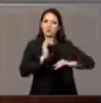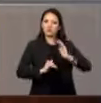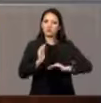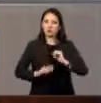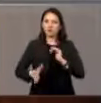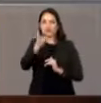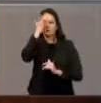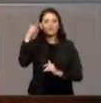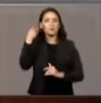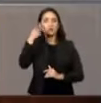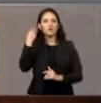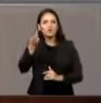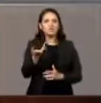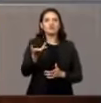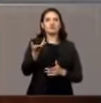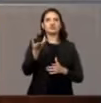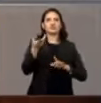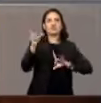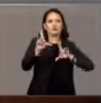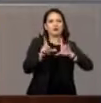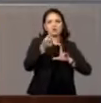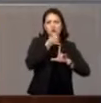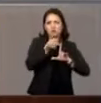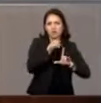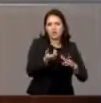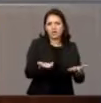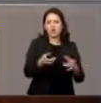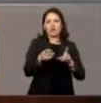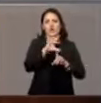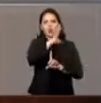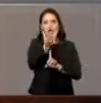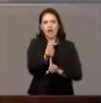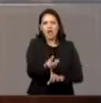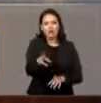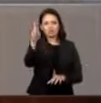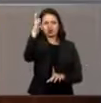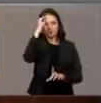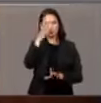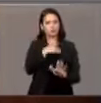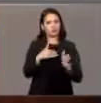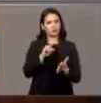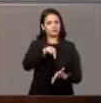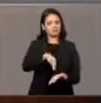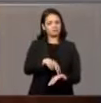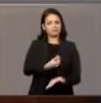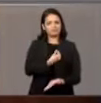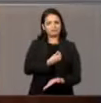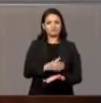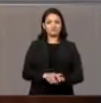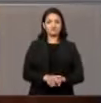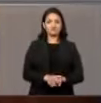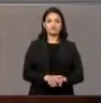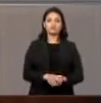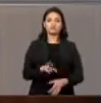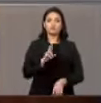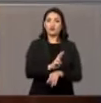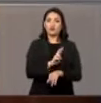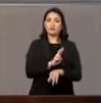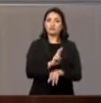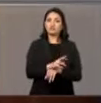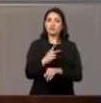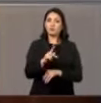política, da imprensa, das artes, da cultura, aqui presente. Senhora presidente, em nome do Procurador-Geral da República,